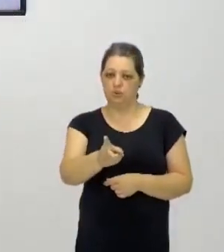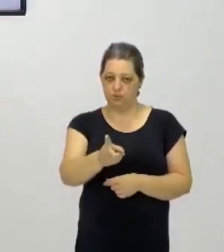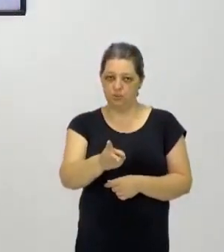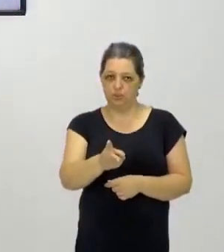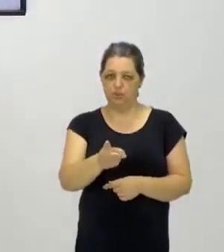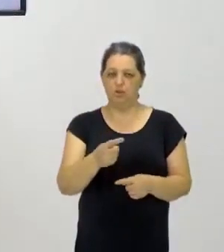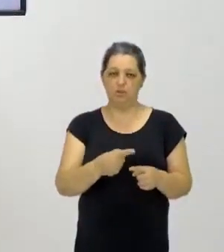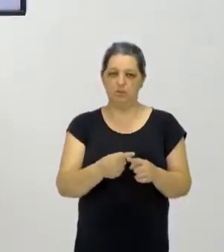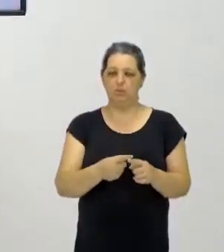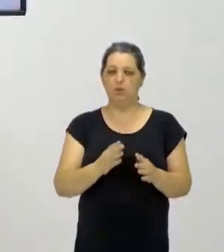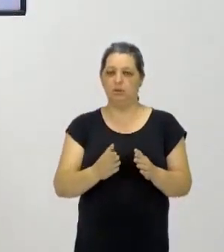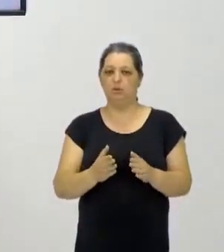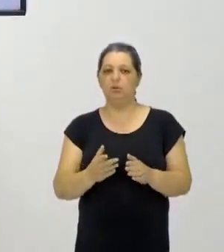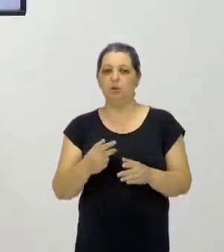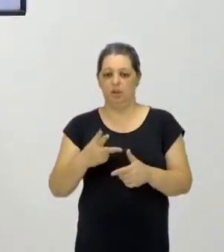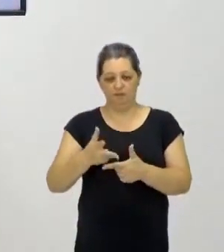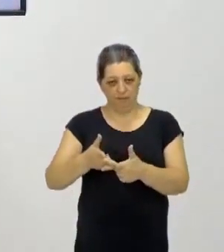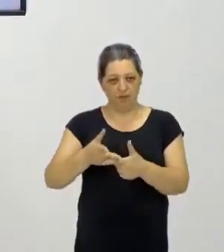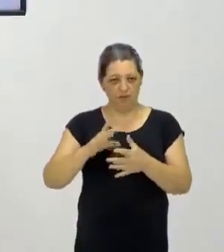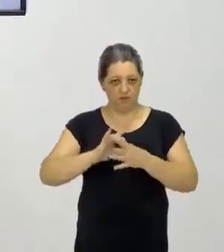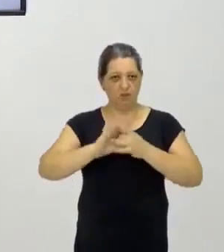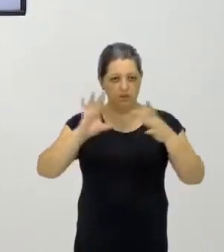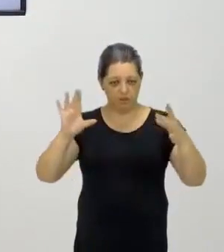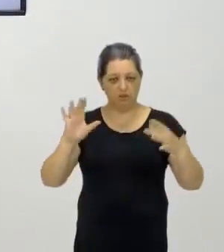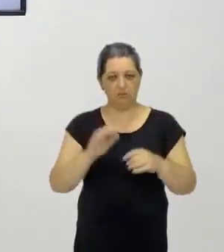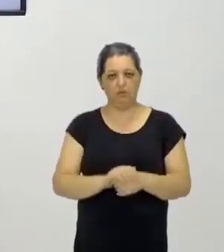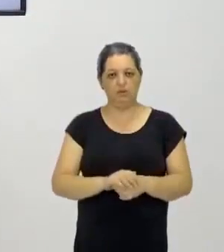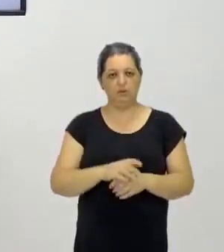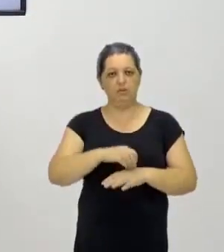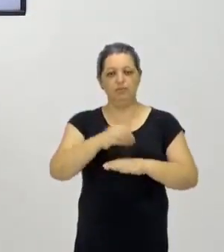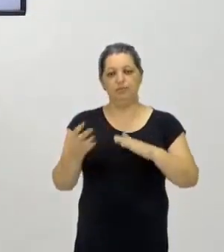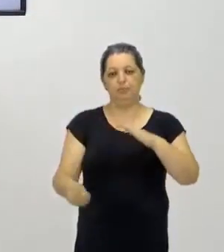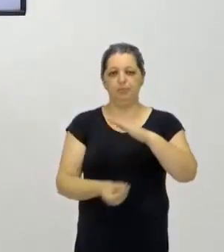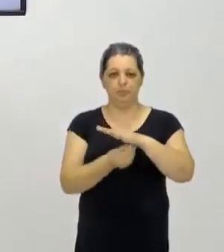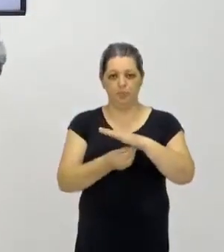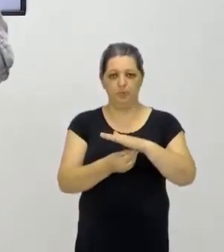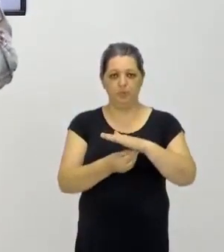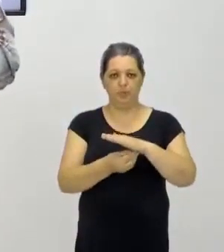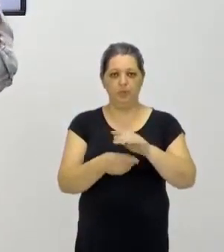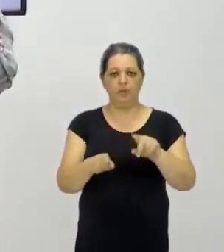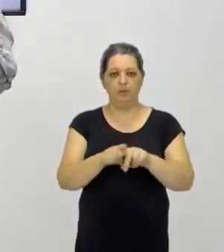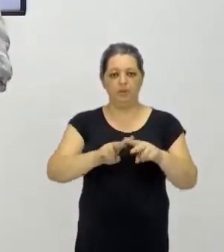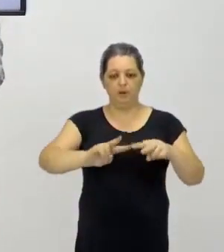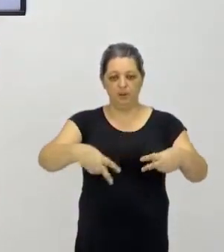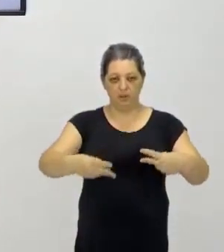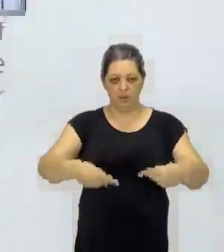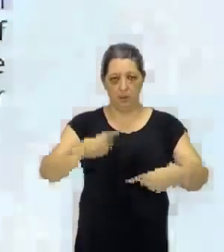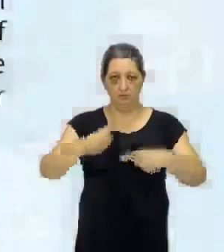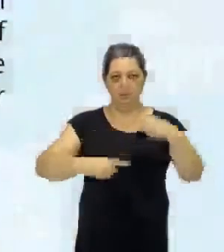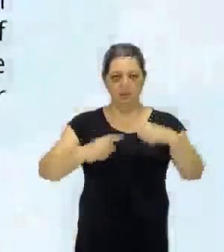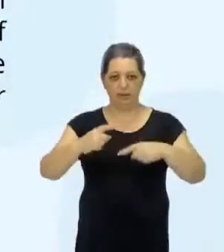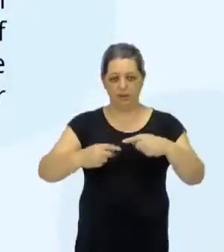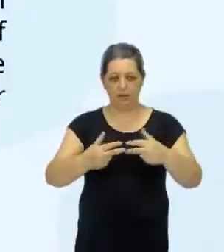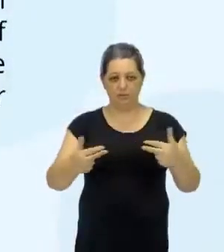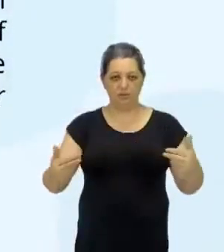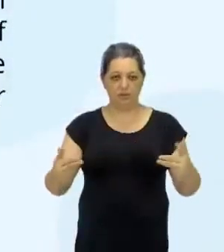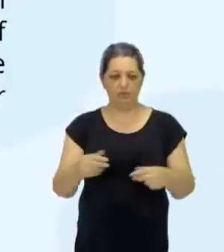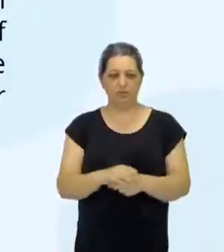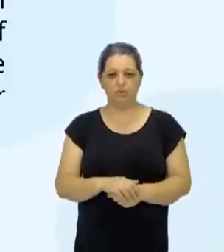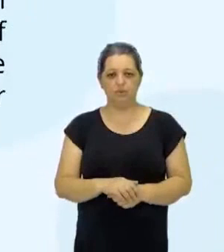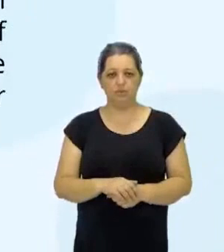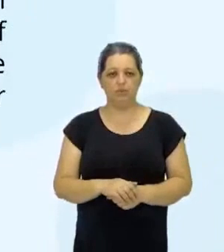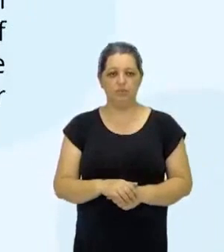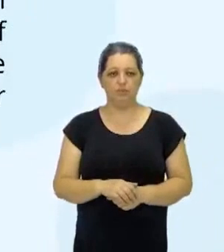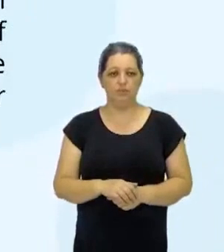dá para passar tudo aqui, mas os vídeos estão lá disponíveis para você, tanto no repositório quanto nos links dos materiais. Belezinha? 2